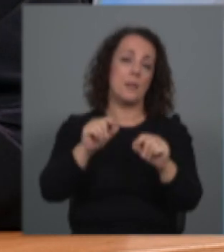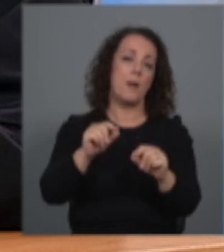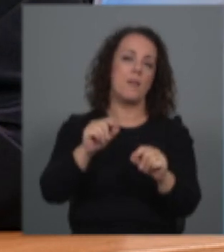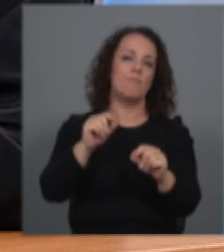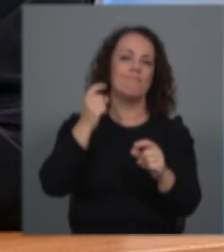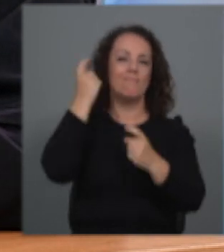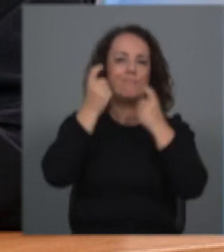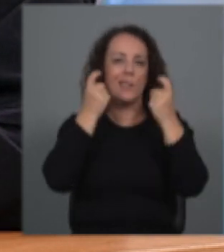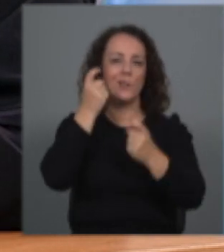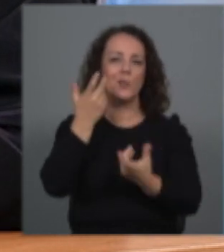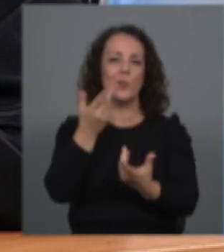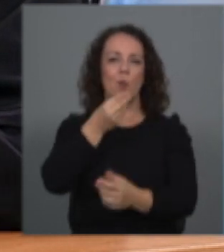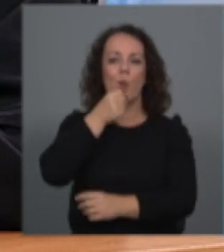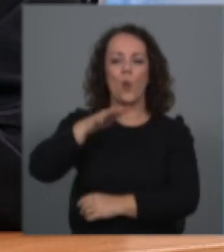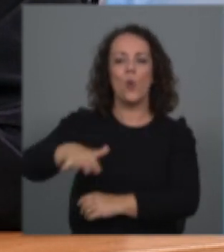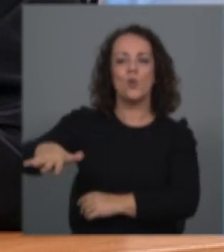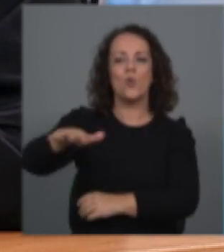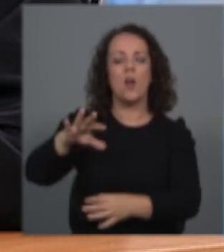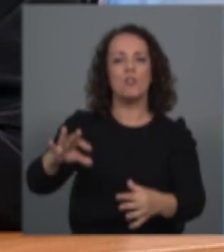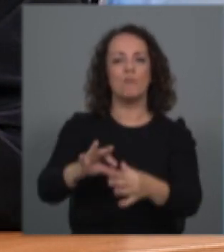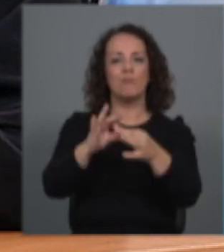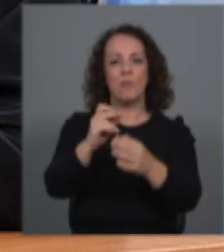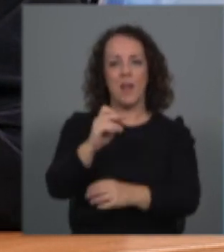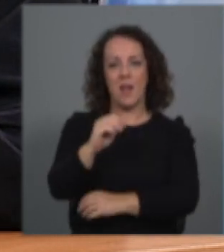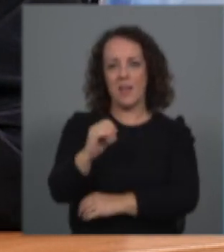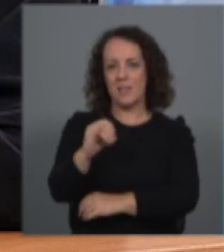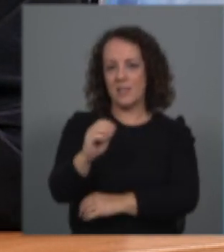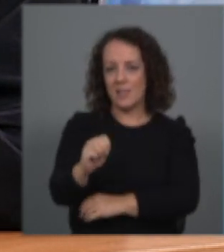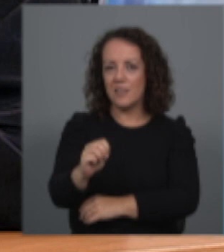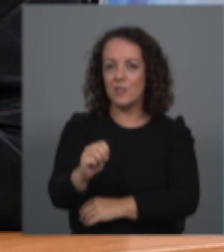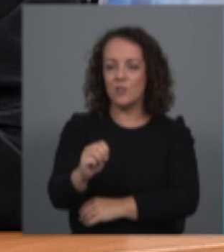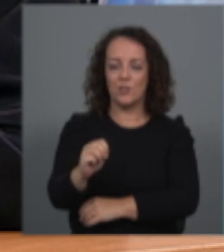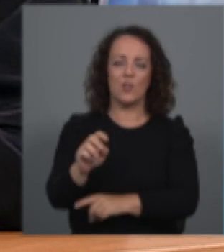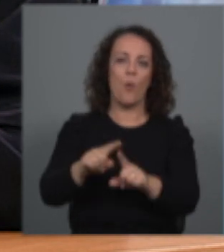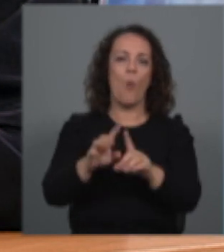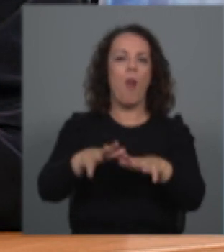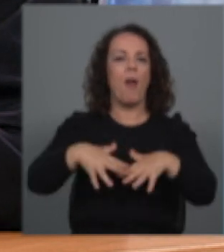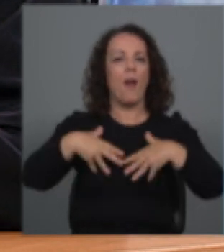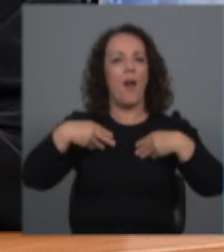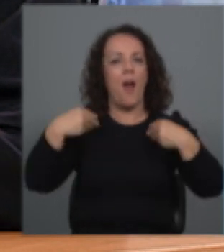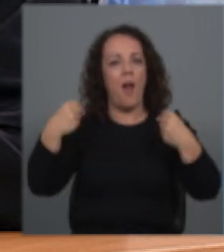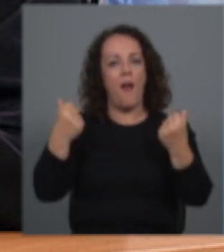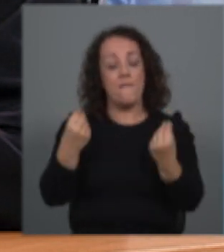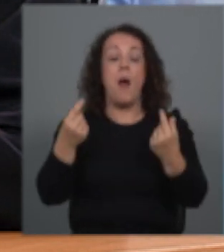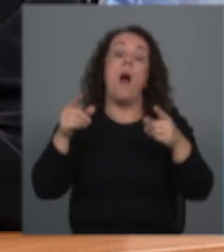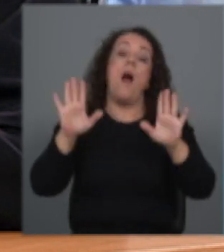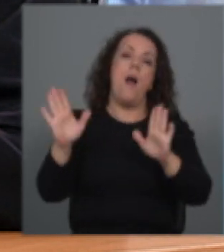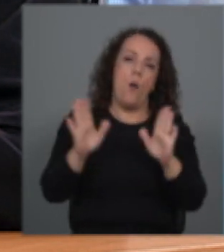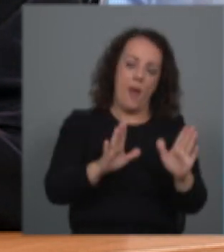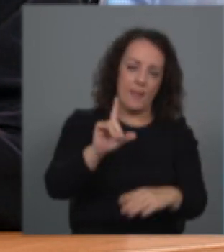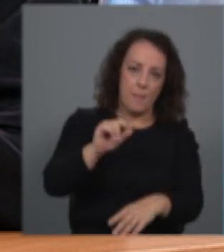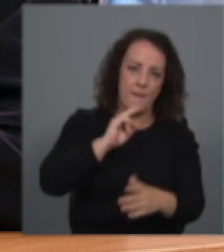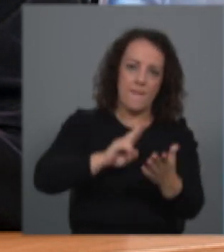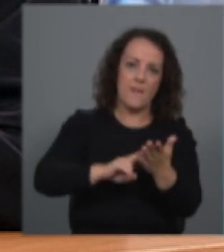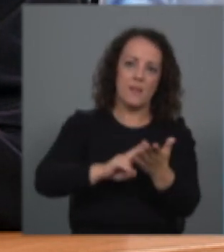lugares de Assis, com o seu encanto. É verdade, depois aqui também vem a natureza,